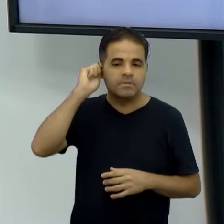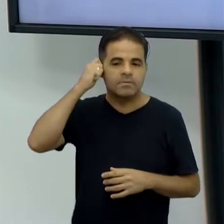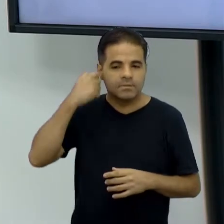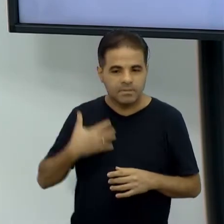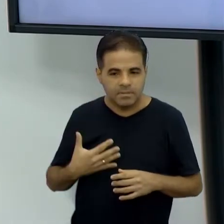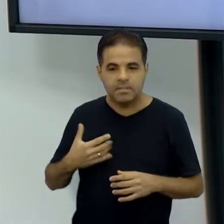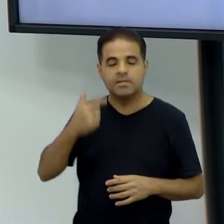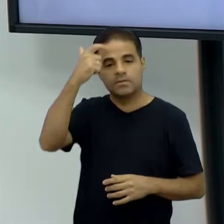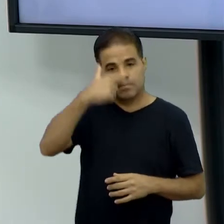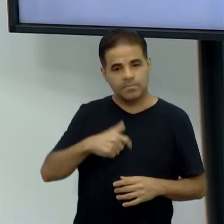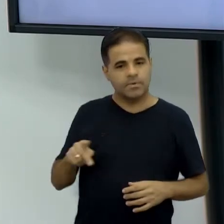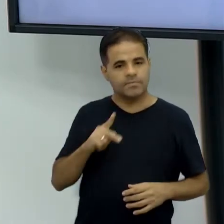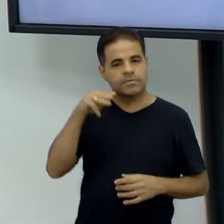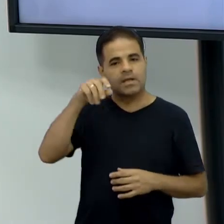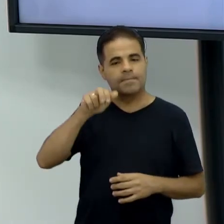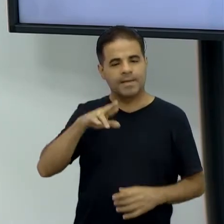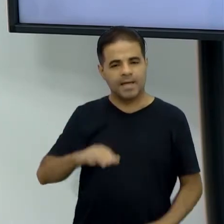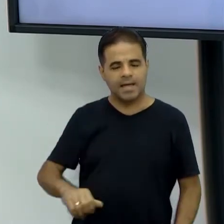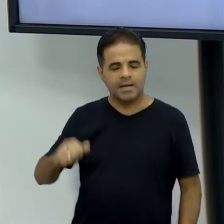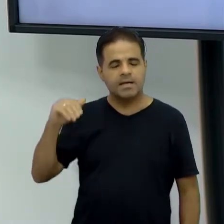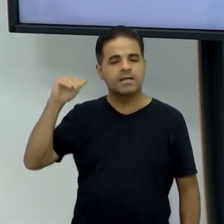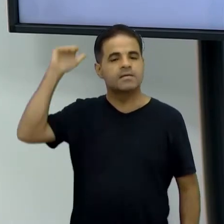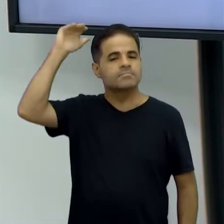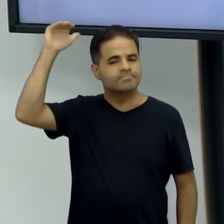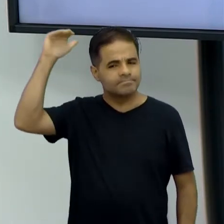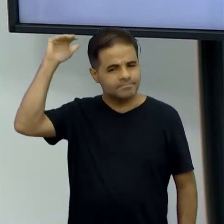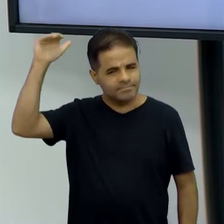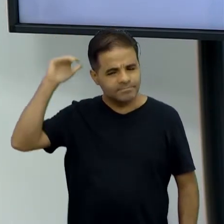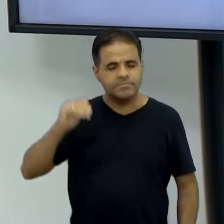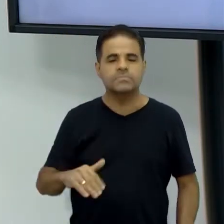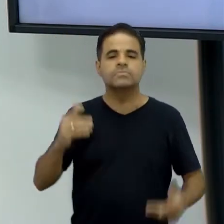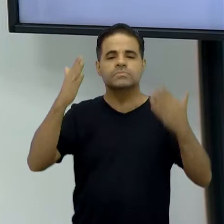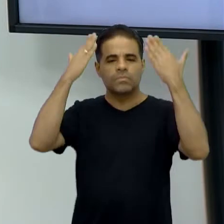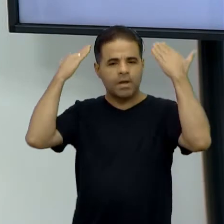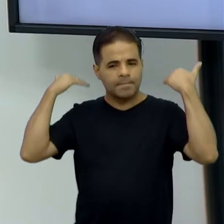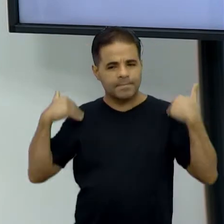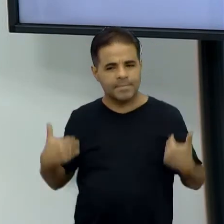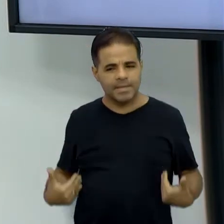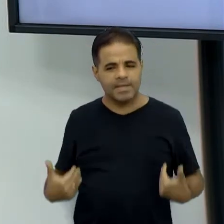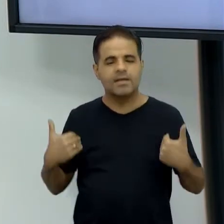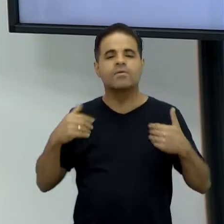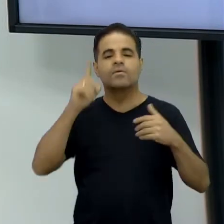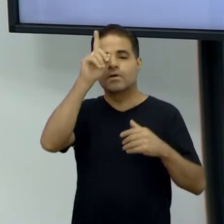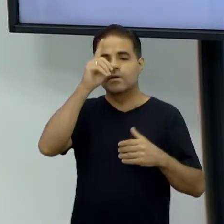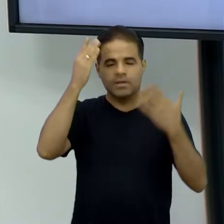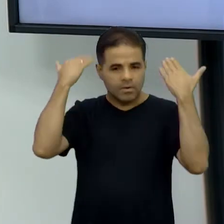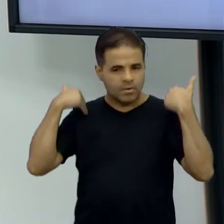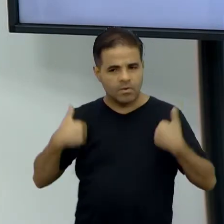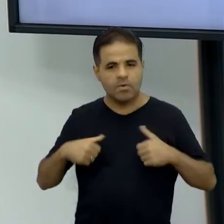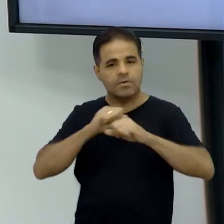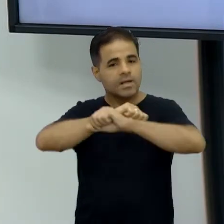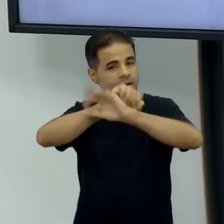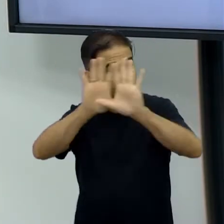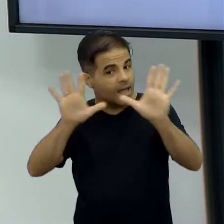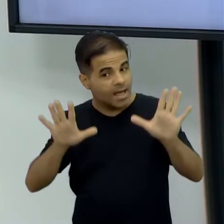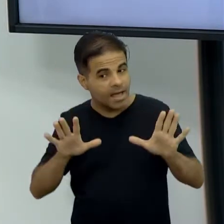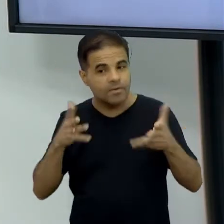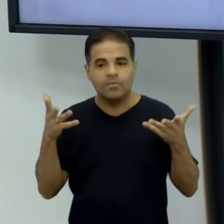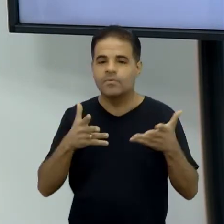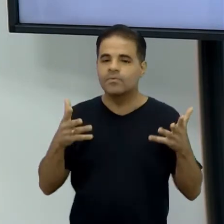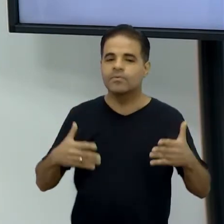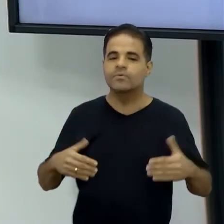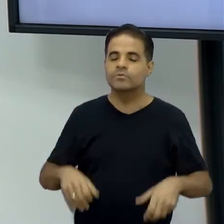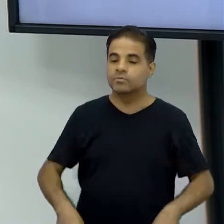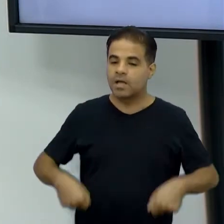eu sou a professora Mara, tenho estatura mediana, estou com o cabelo solto, meu cabelo é longo e claro. Hoje eu estou